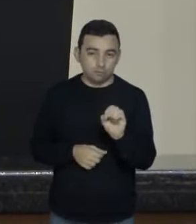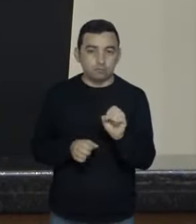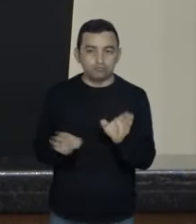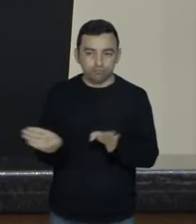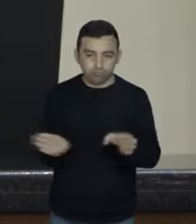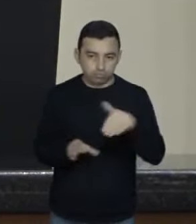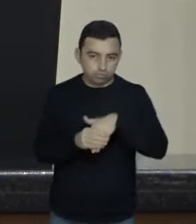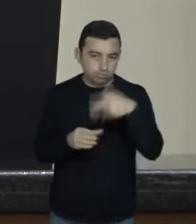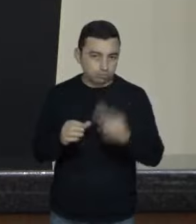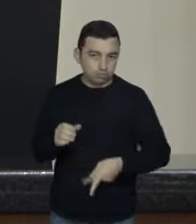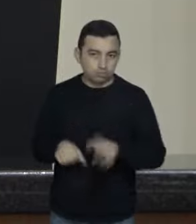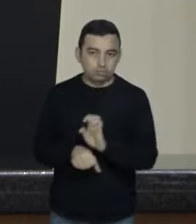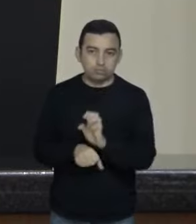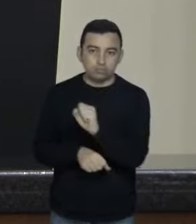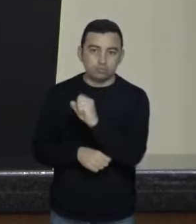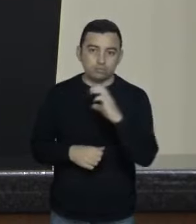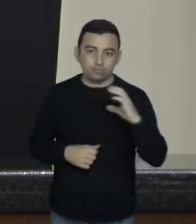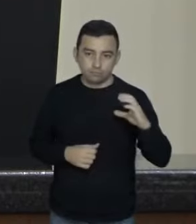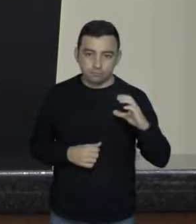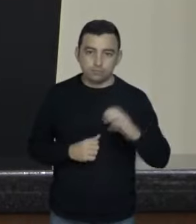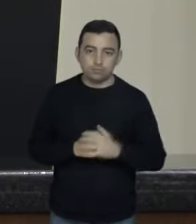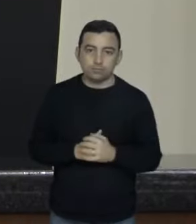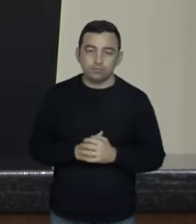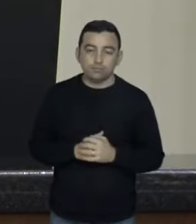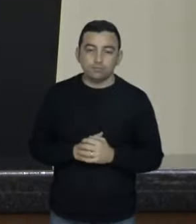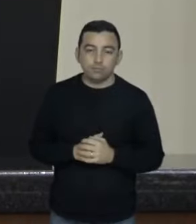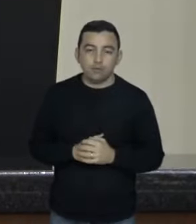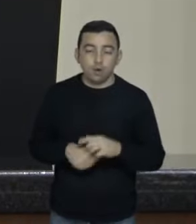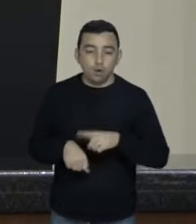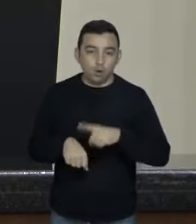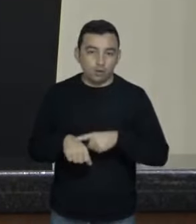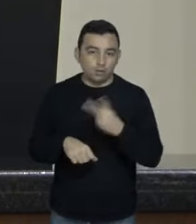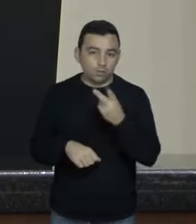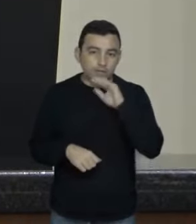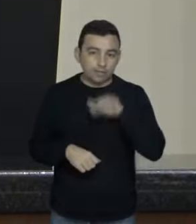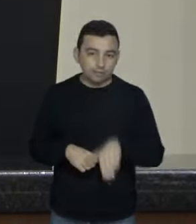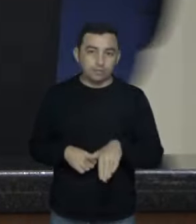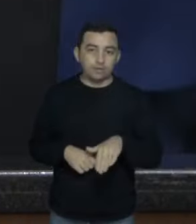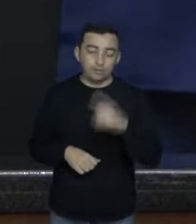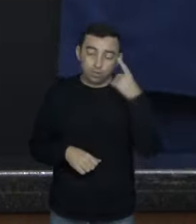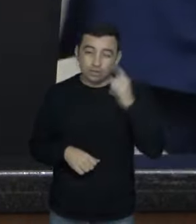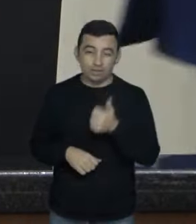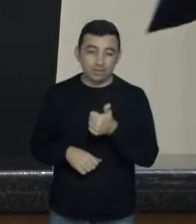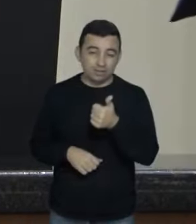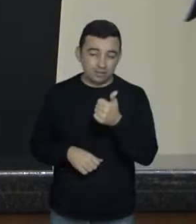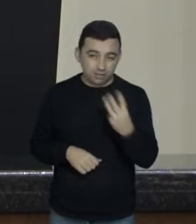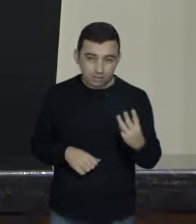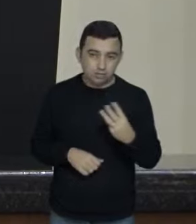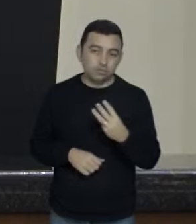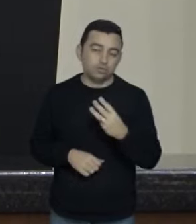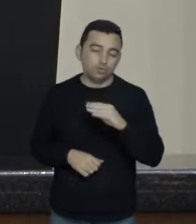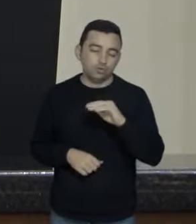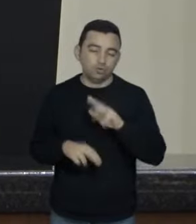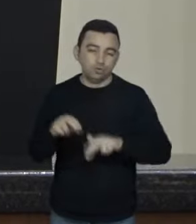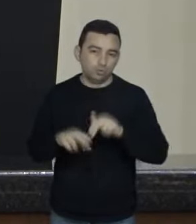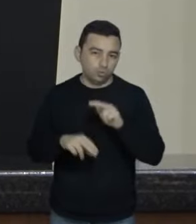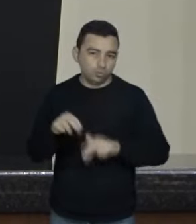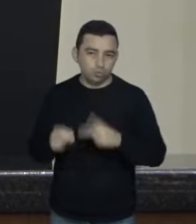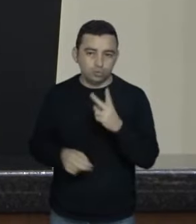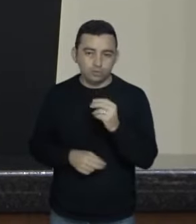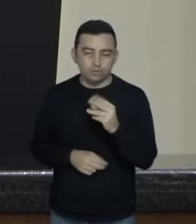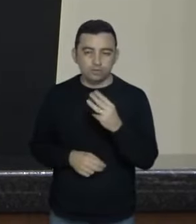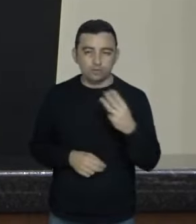Assembleia Legislativa do Estado de Santa Catarina às 14 horas do dia 13 de junho de 2023 na cidade de